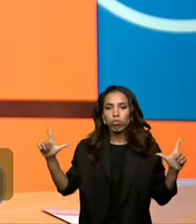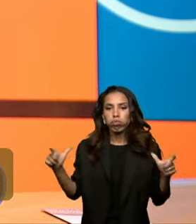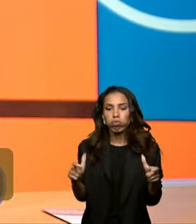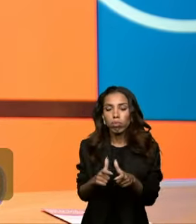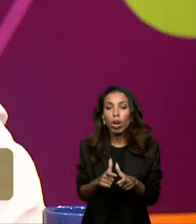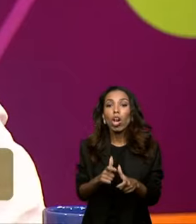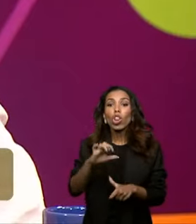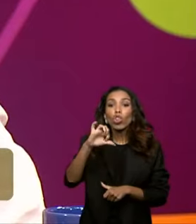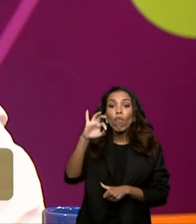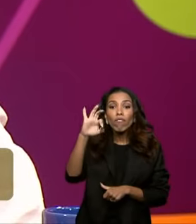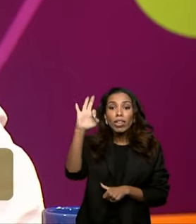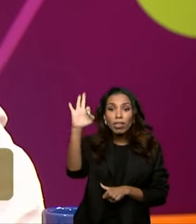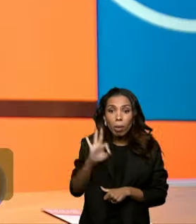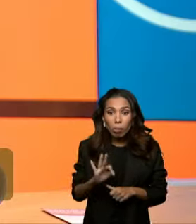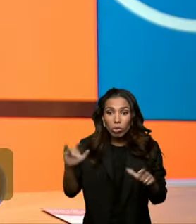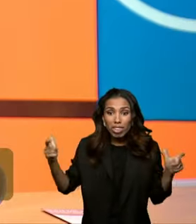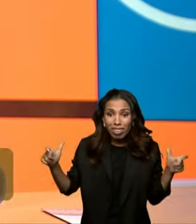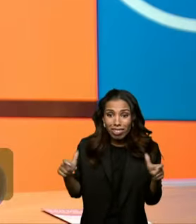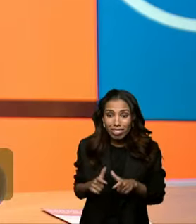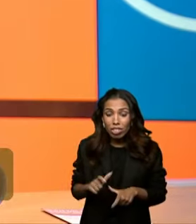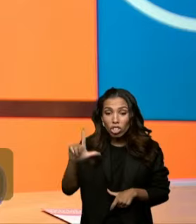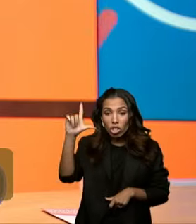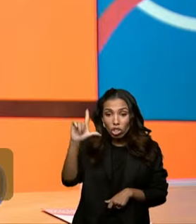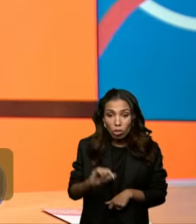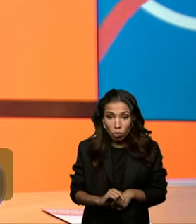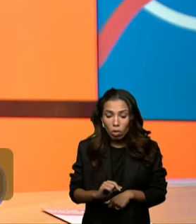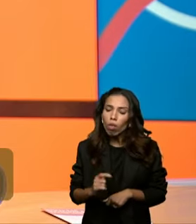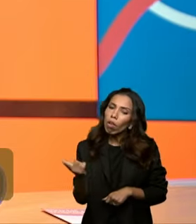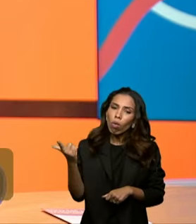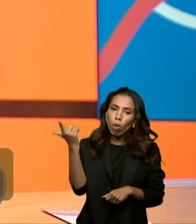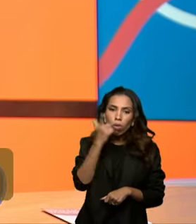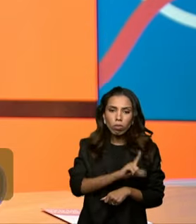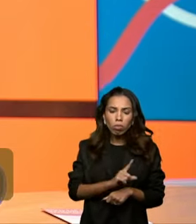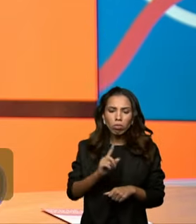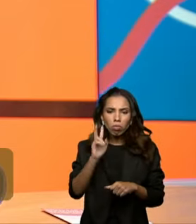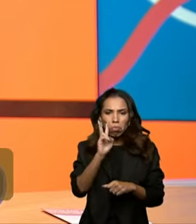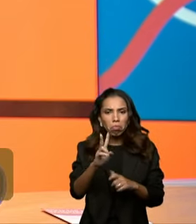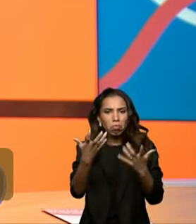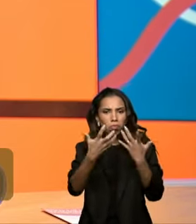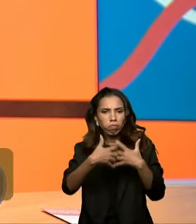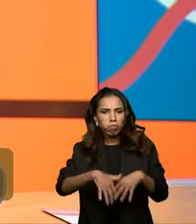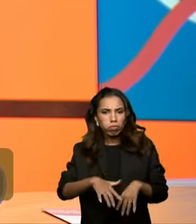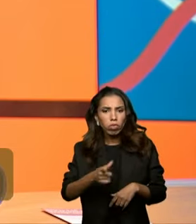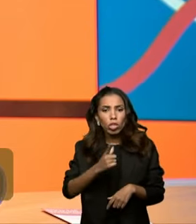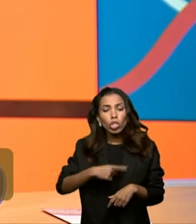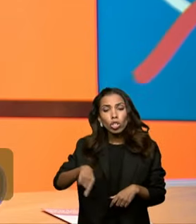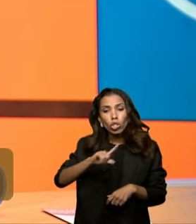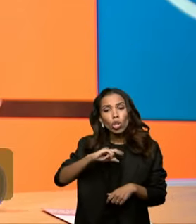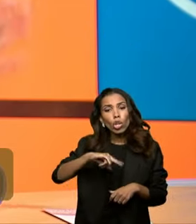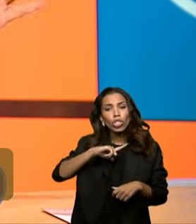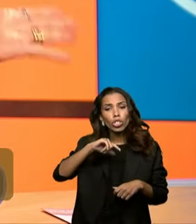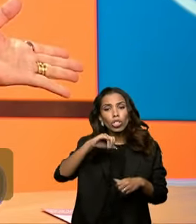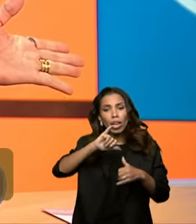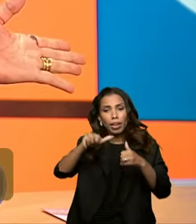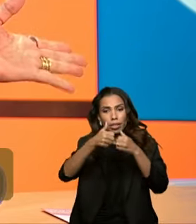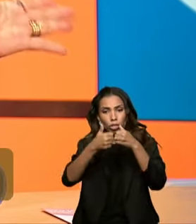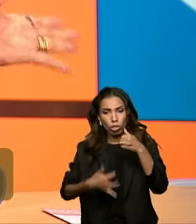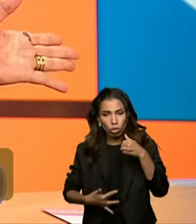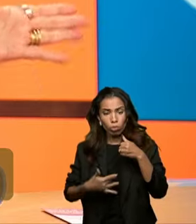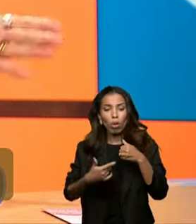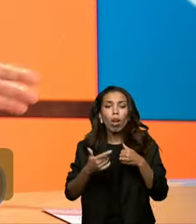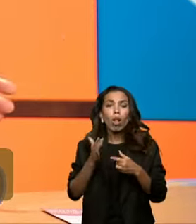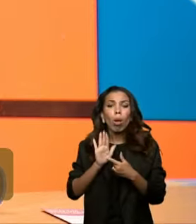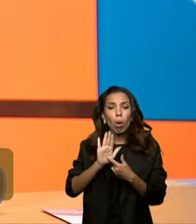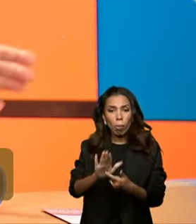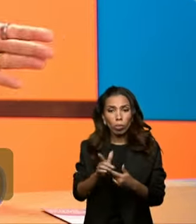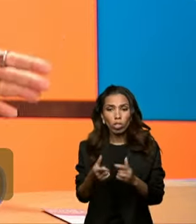de 90% em 6 semanas. E a gente viu que isso funcionava, né? E a gente tem uma justificativa, que é o que eu mostrei no